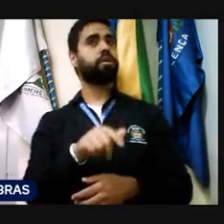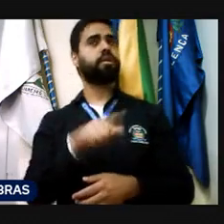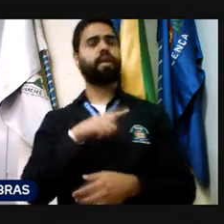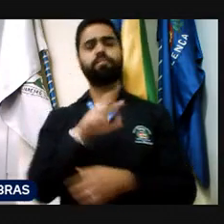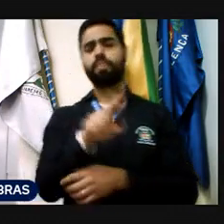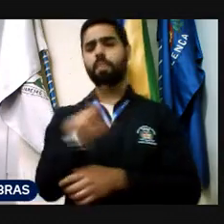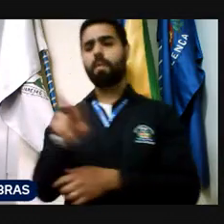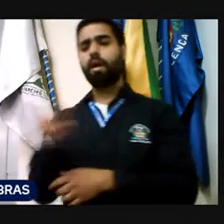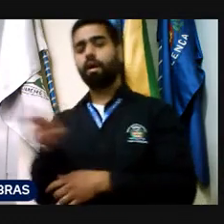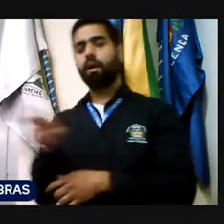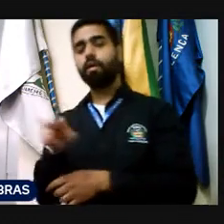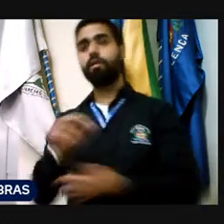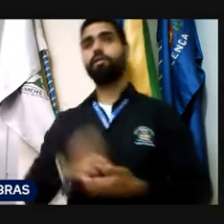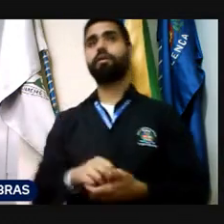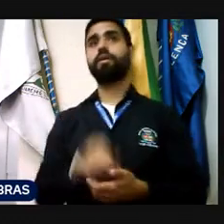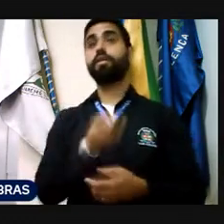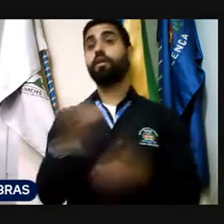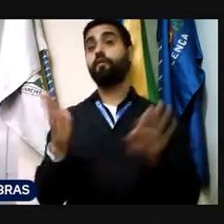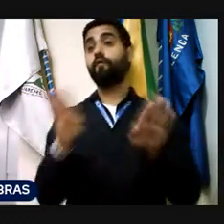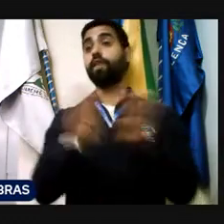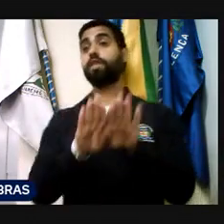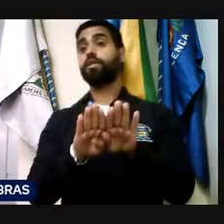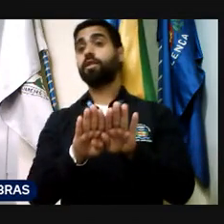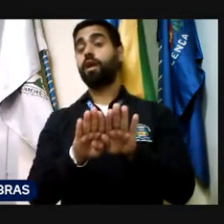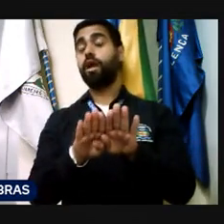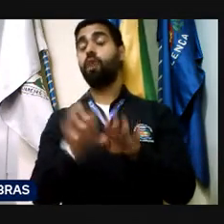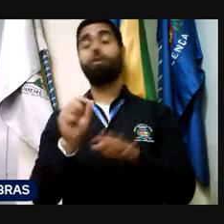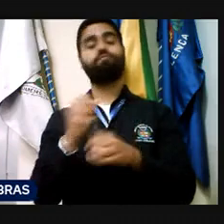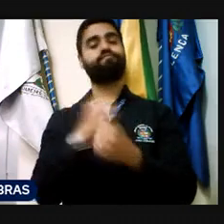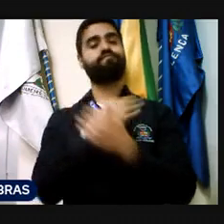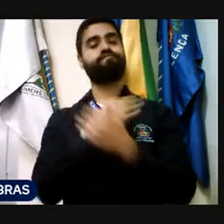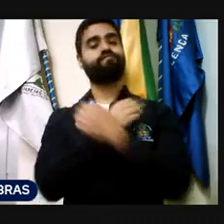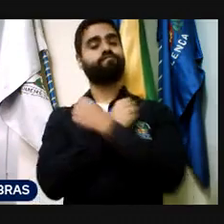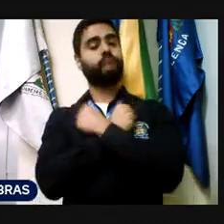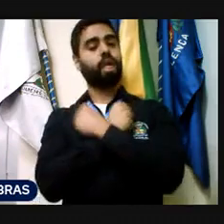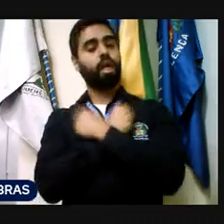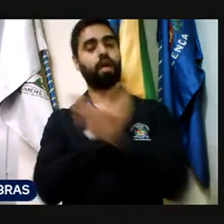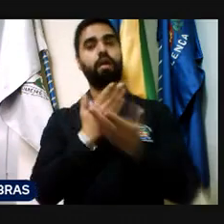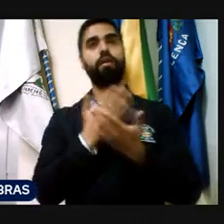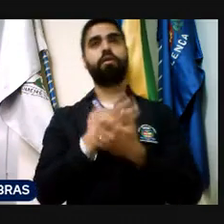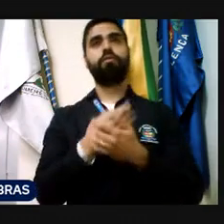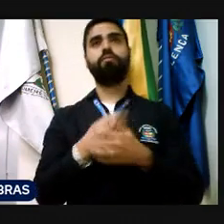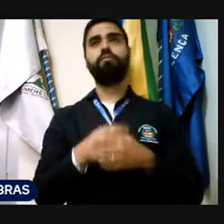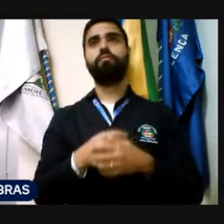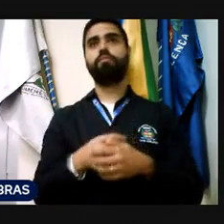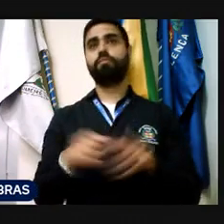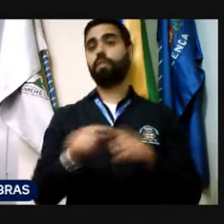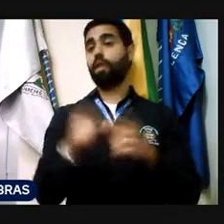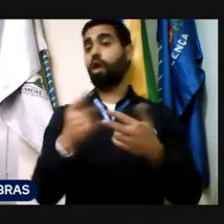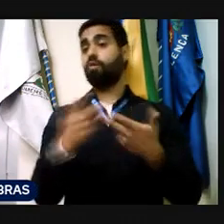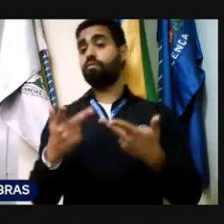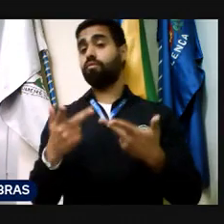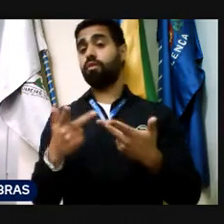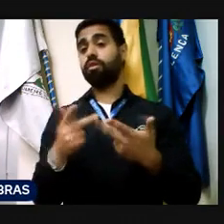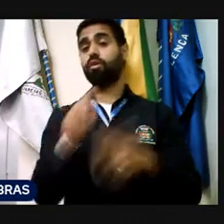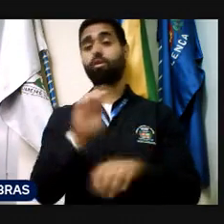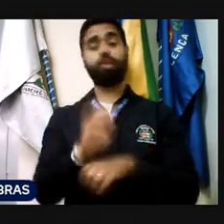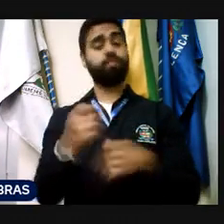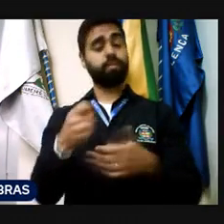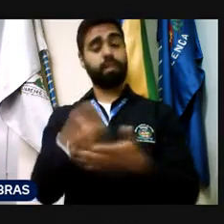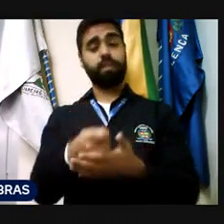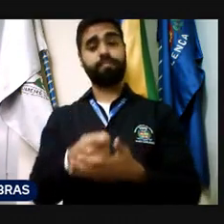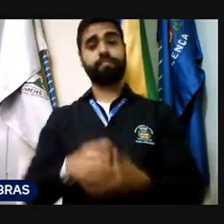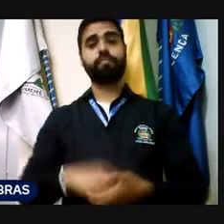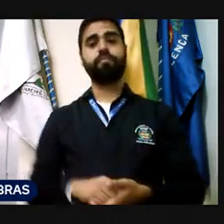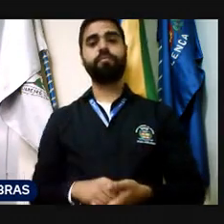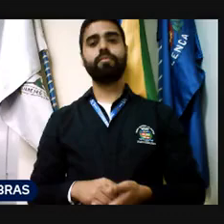inúmeros. E se fechar ali é desemprego, entendeu? Imposto, claro, para o Estado. Então, acho que